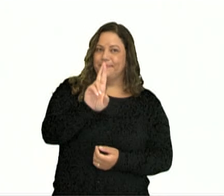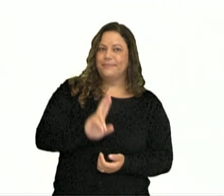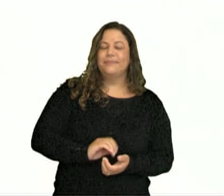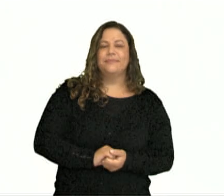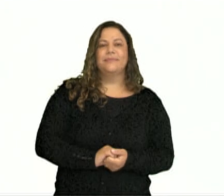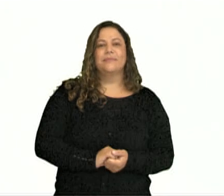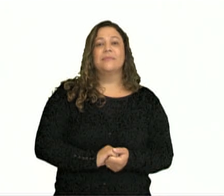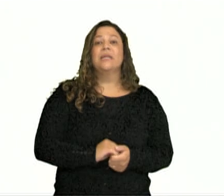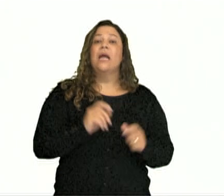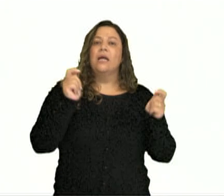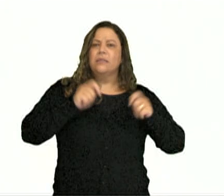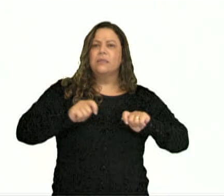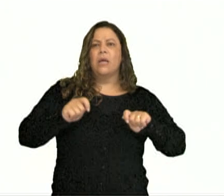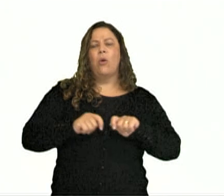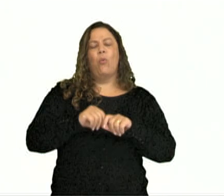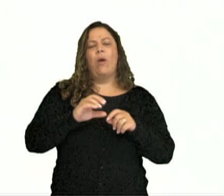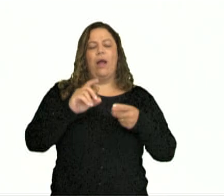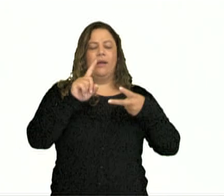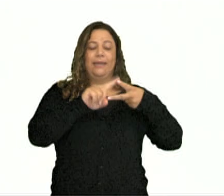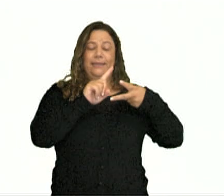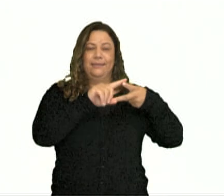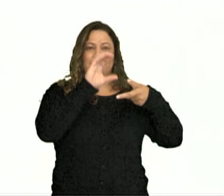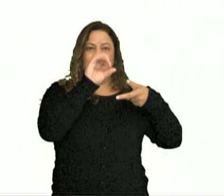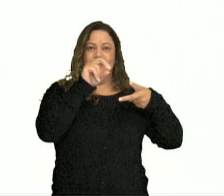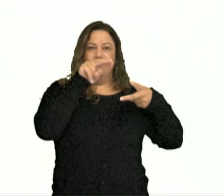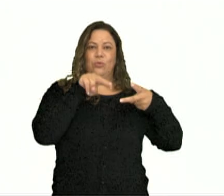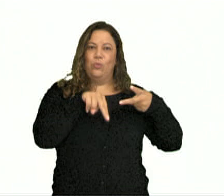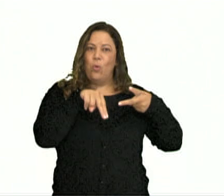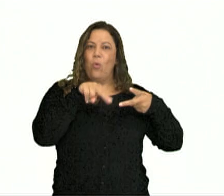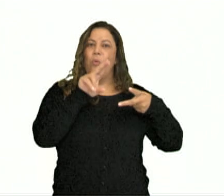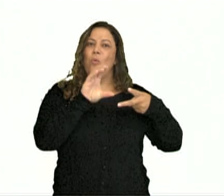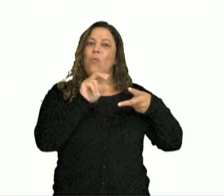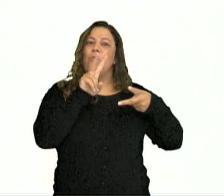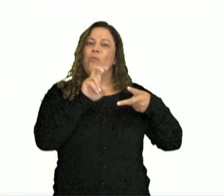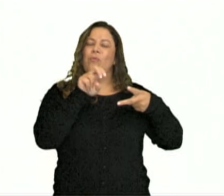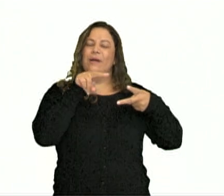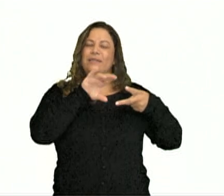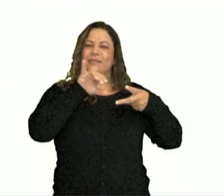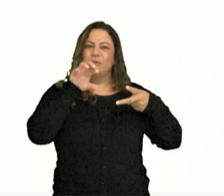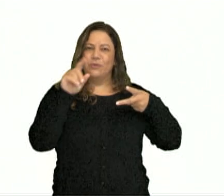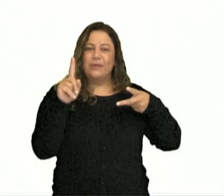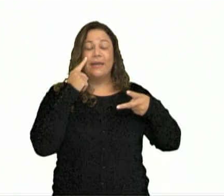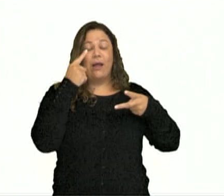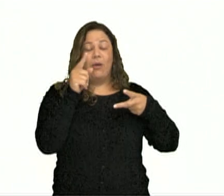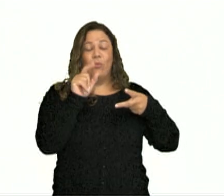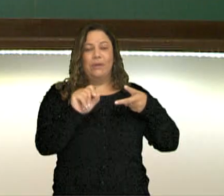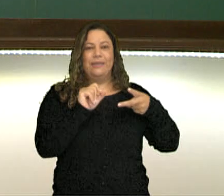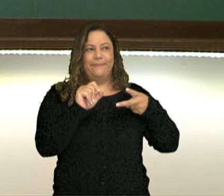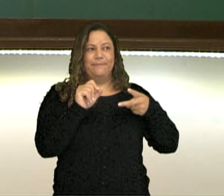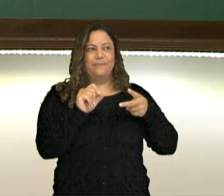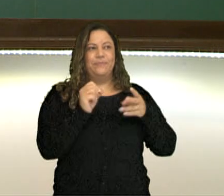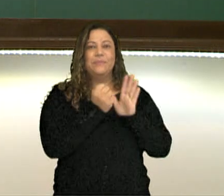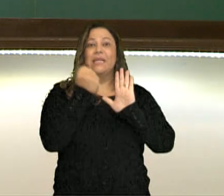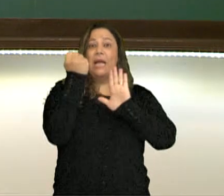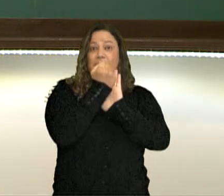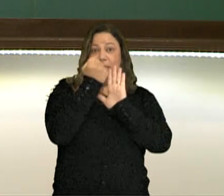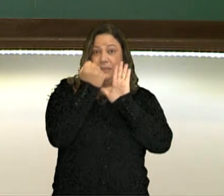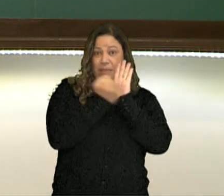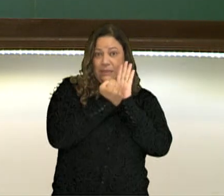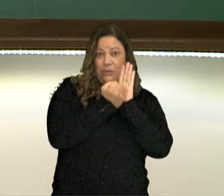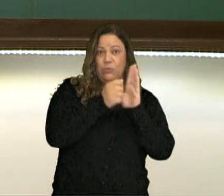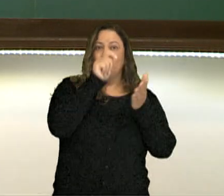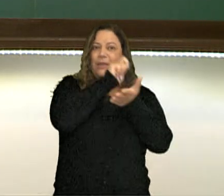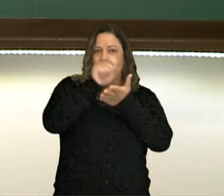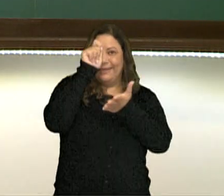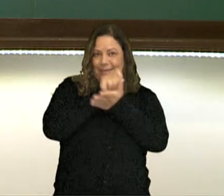musical convencional, ela utiliza do quê? De símbolos, né? Então, ela vai da escrita musical.